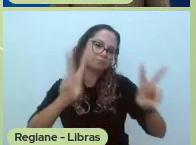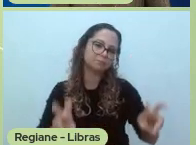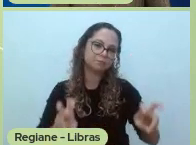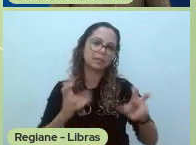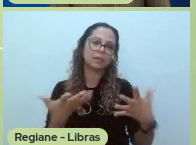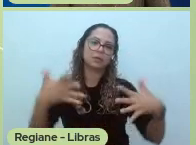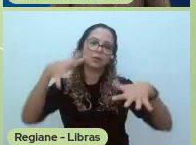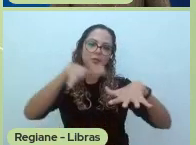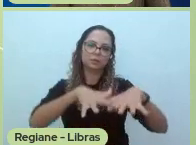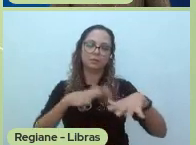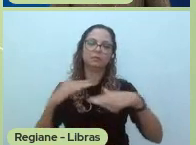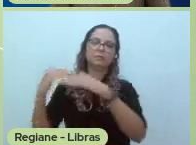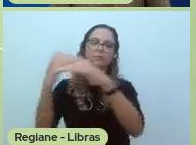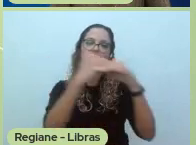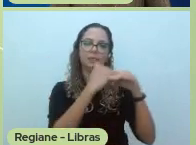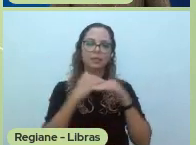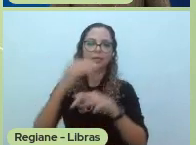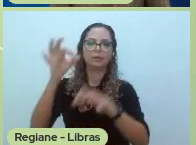insere dentro da agenda de vocês.